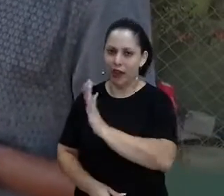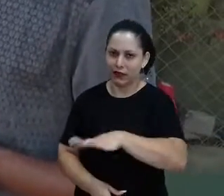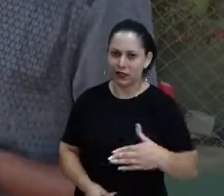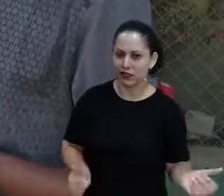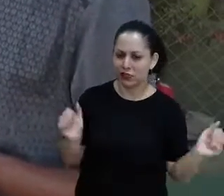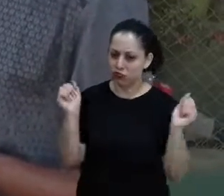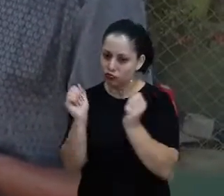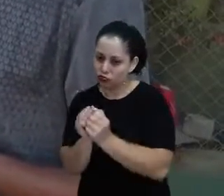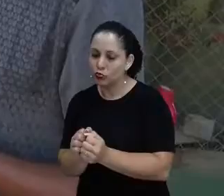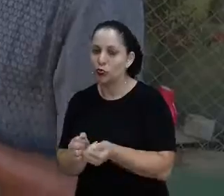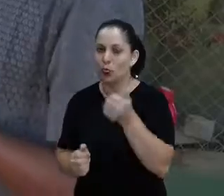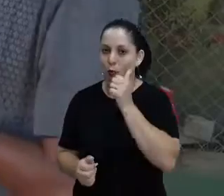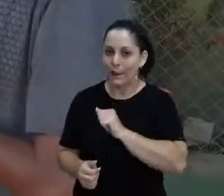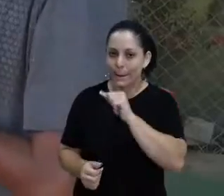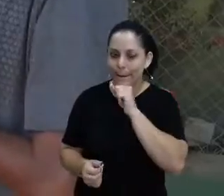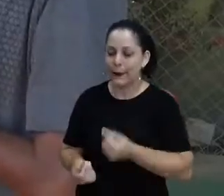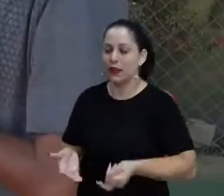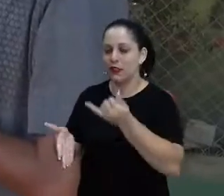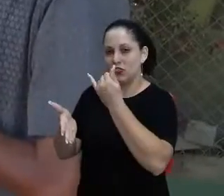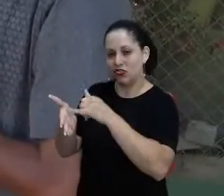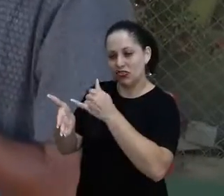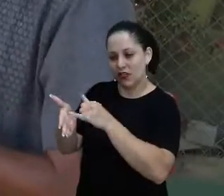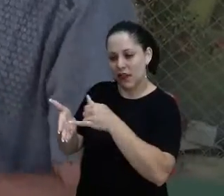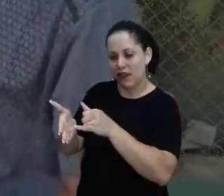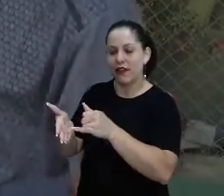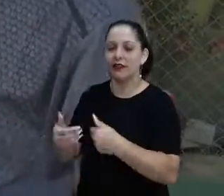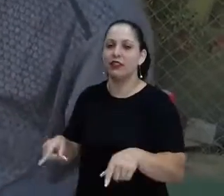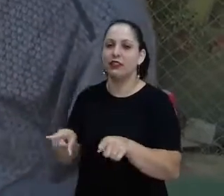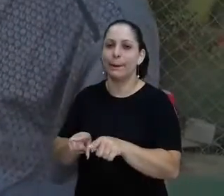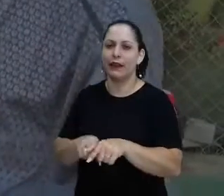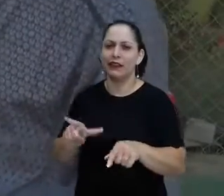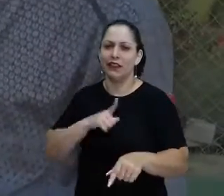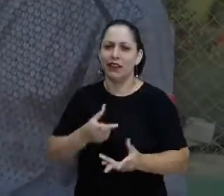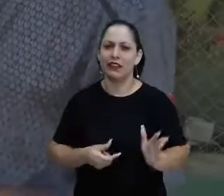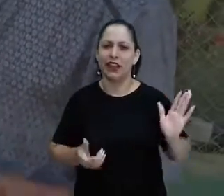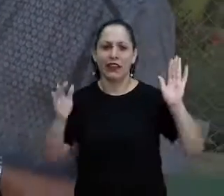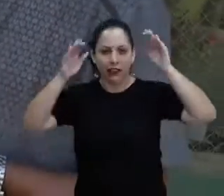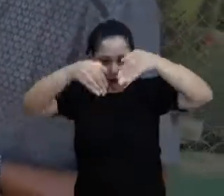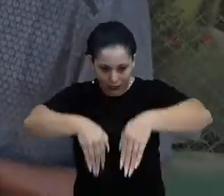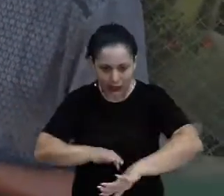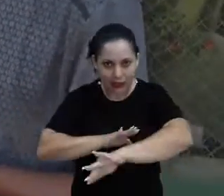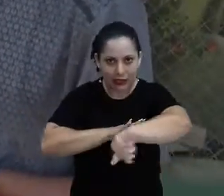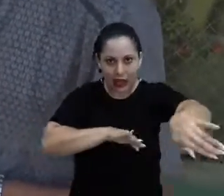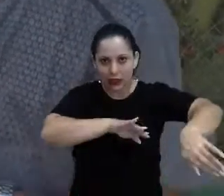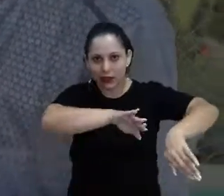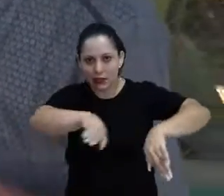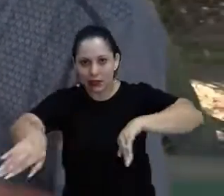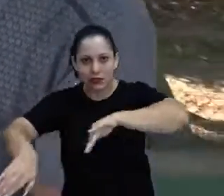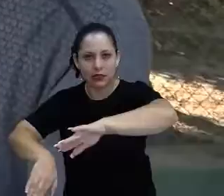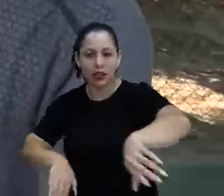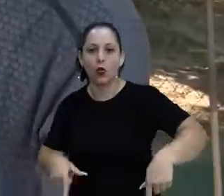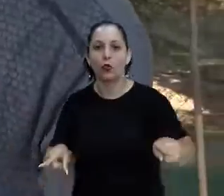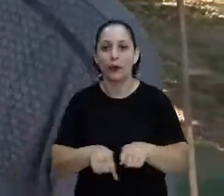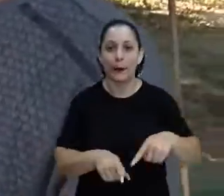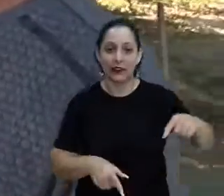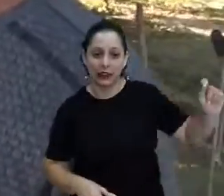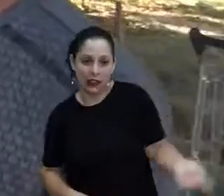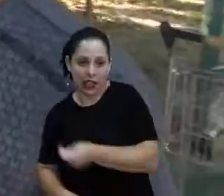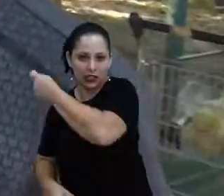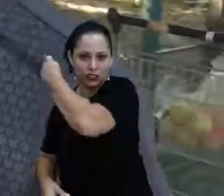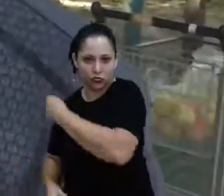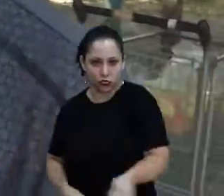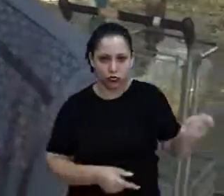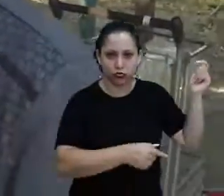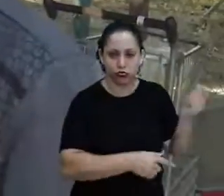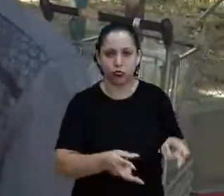se inscreve ou no hóquei patins, tem também natação, tem também tênis, tem judô, tem